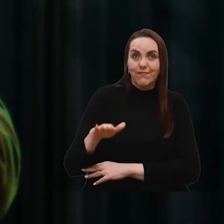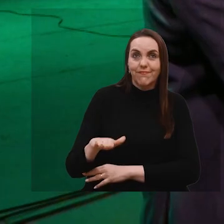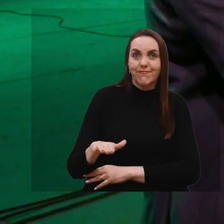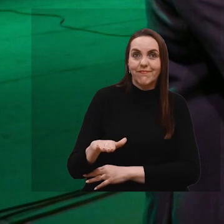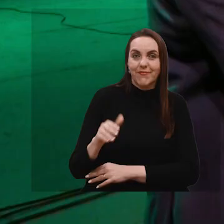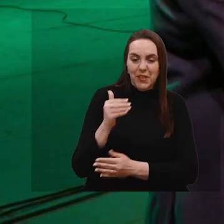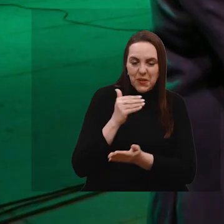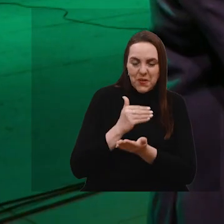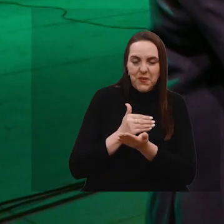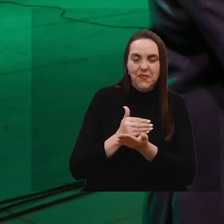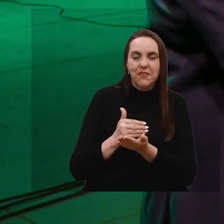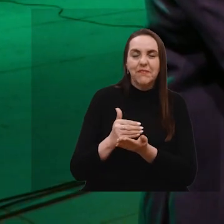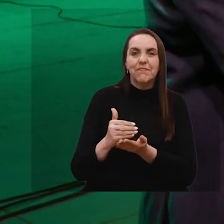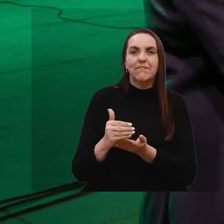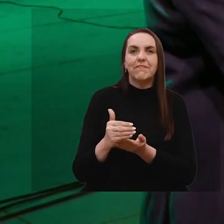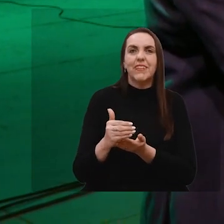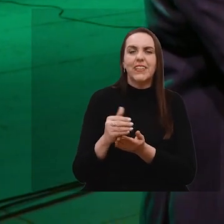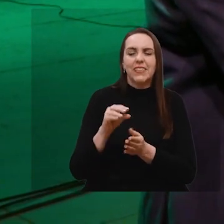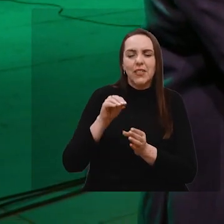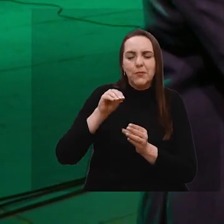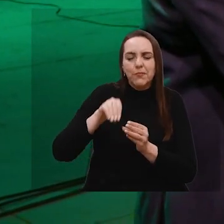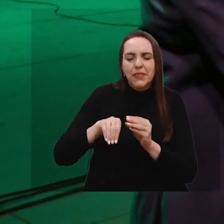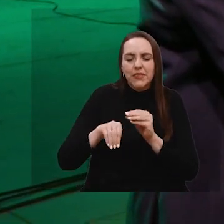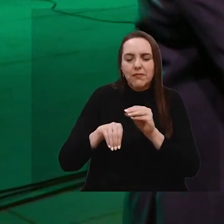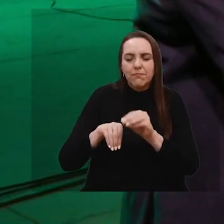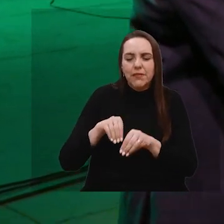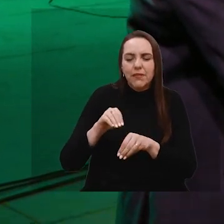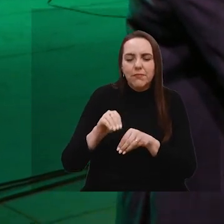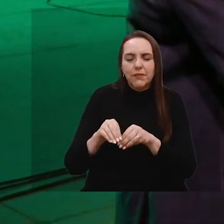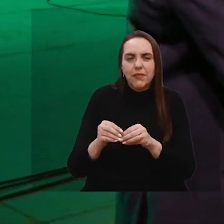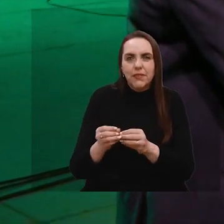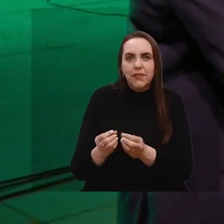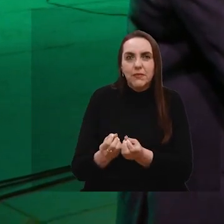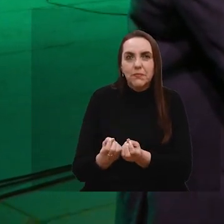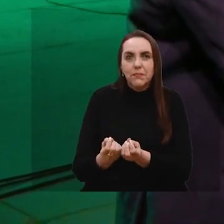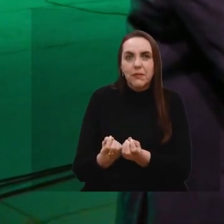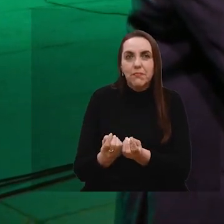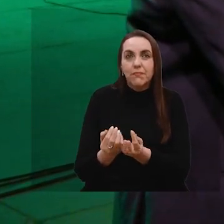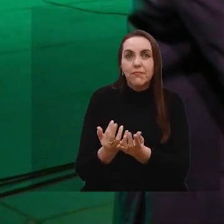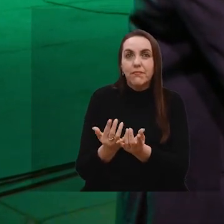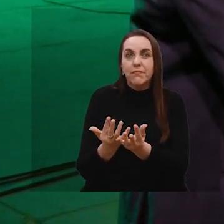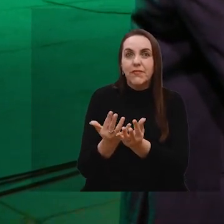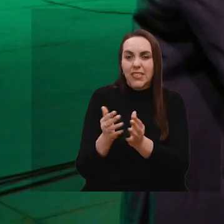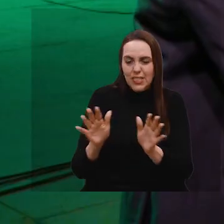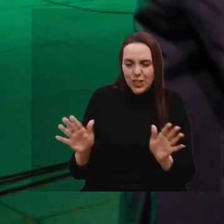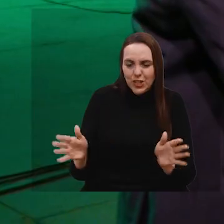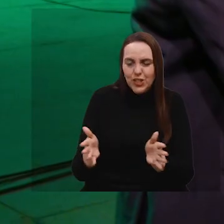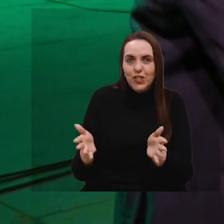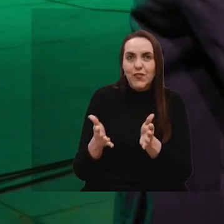Aos 4 anos de idade, a gente começa a plantar uma sementinha,